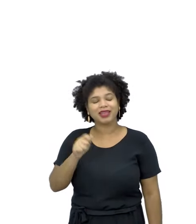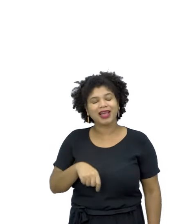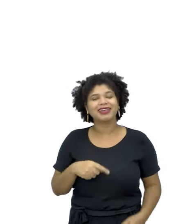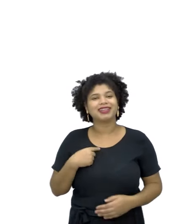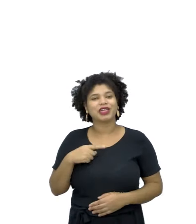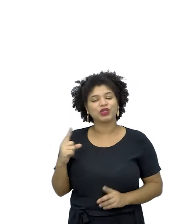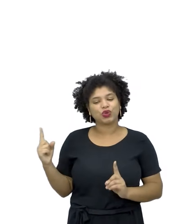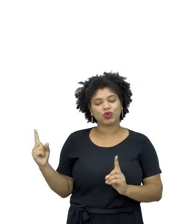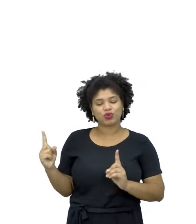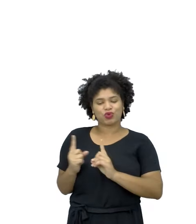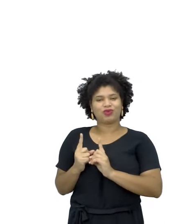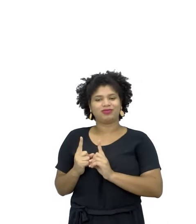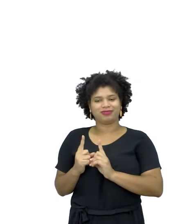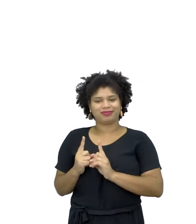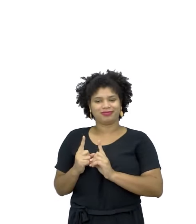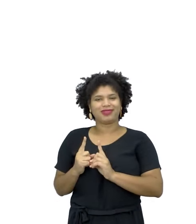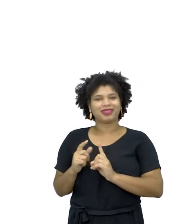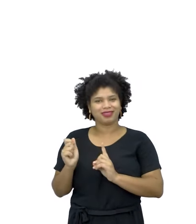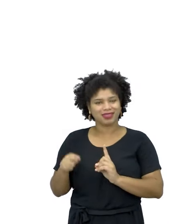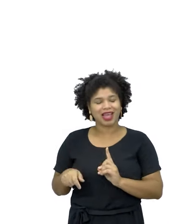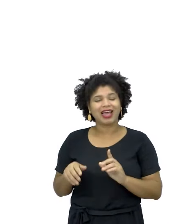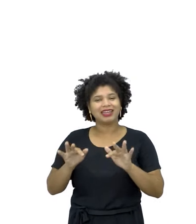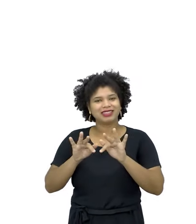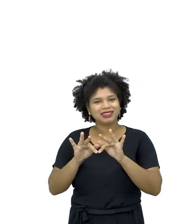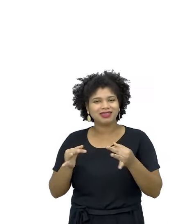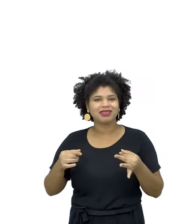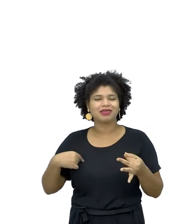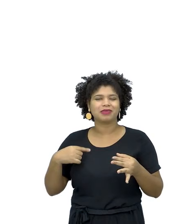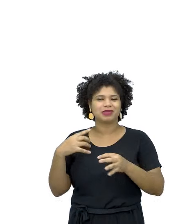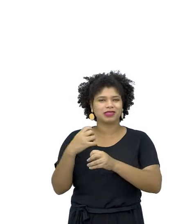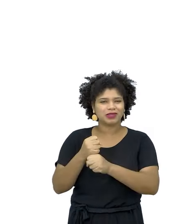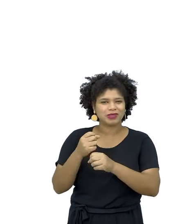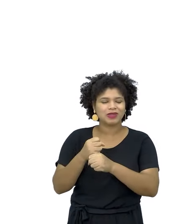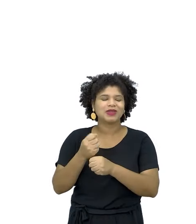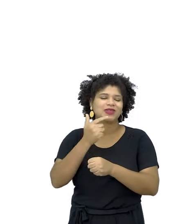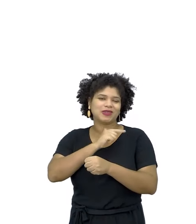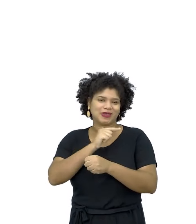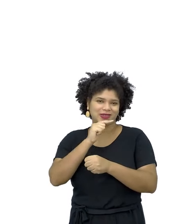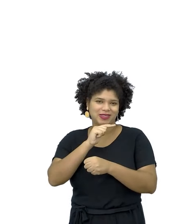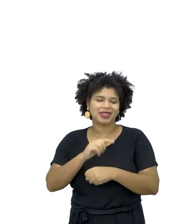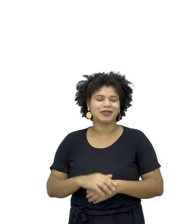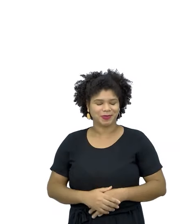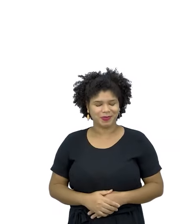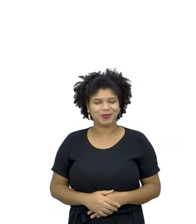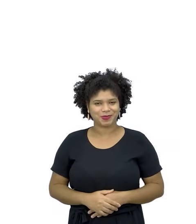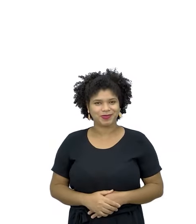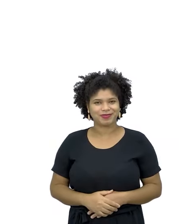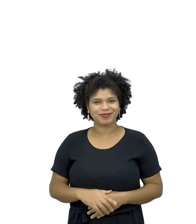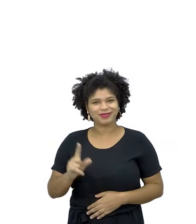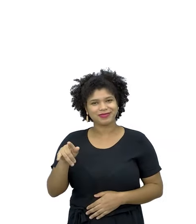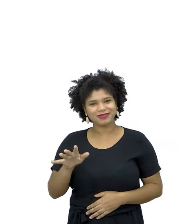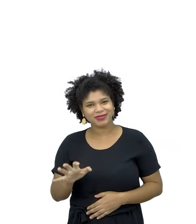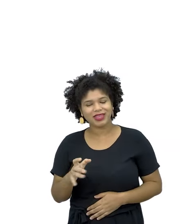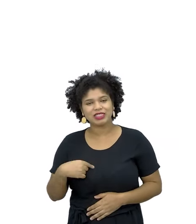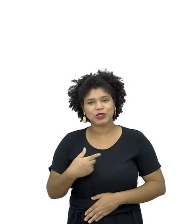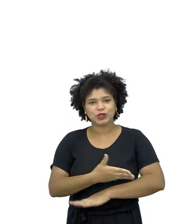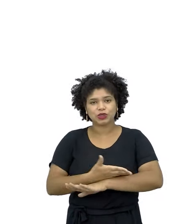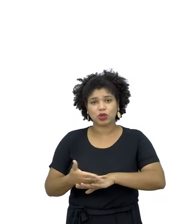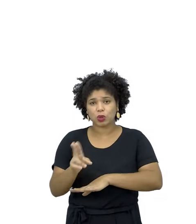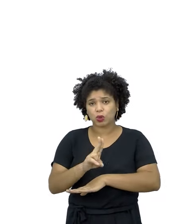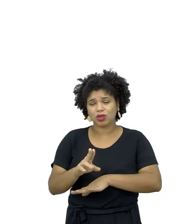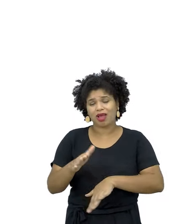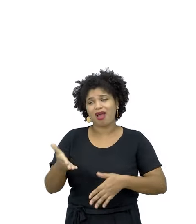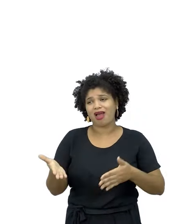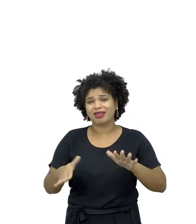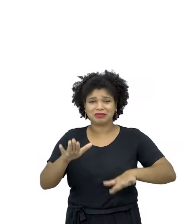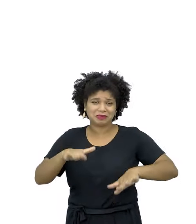é dar esse número mais simples para a gente fazer os cálculos, para a gente poder trabalhar. Então, a notação científica, ela vem por isso. É muito usado. Hoje, o aluno